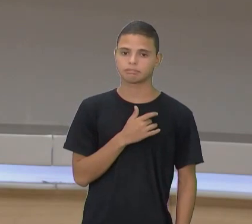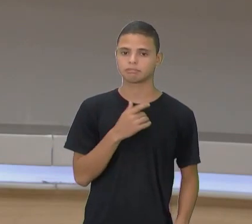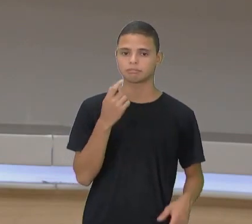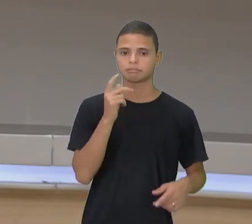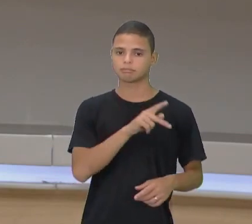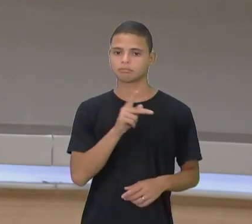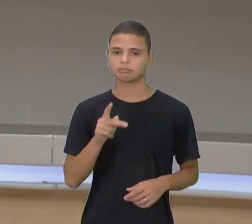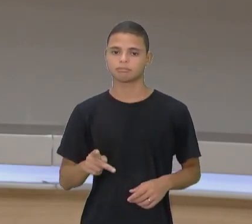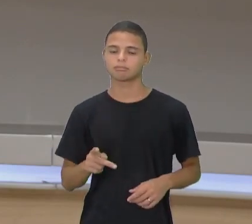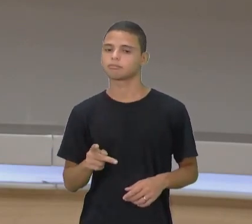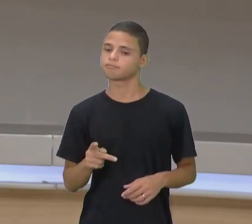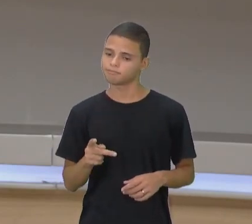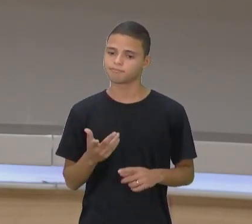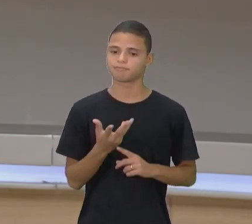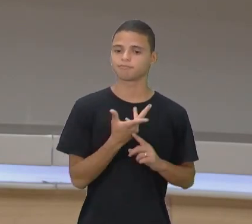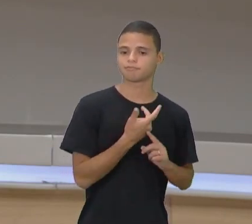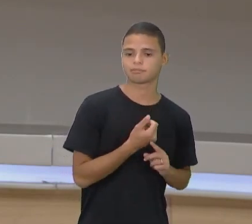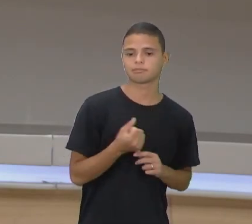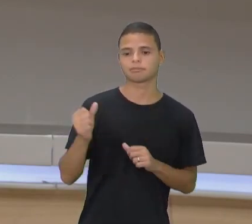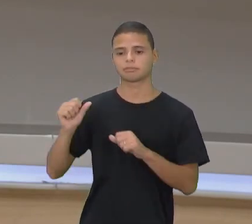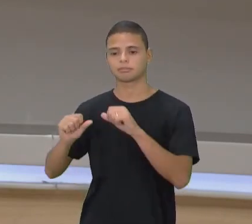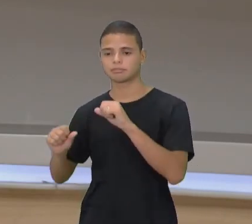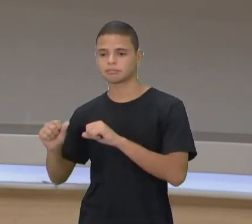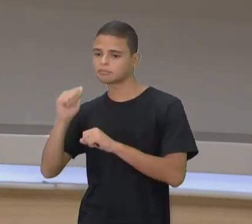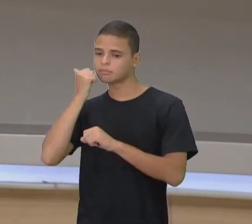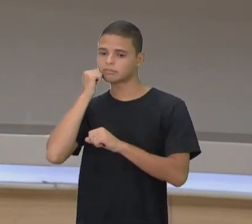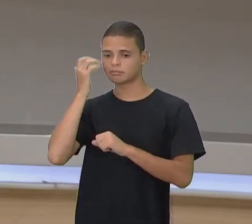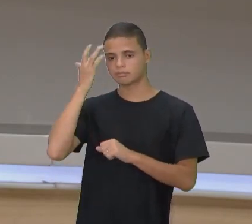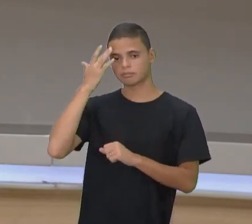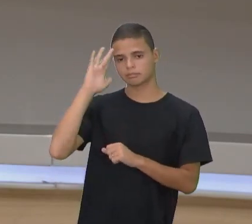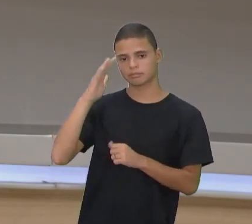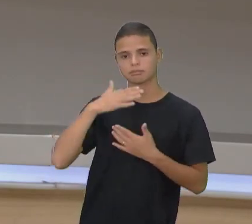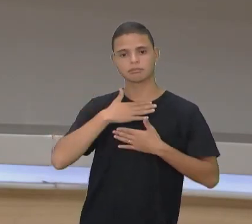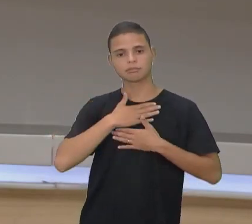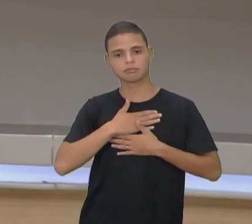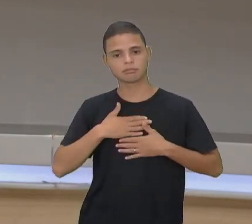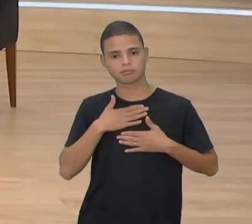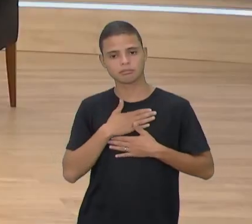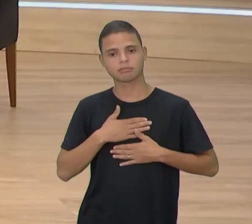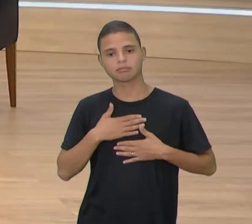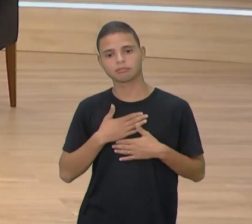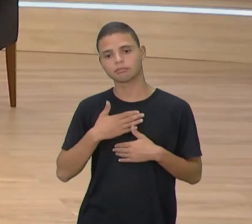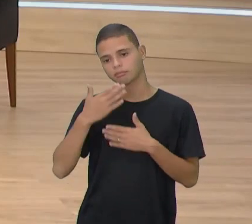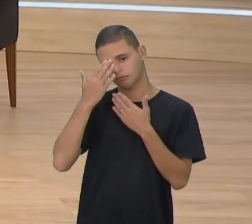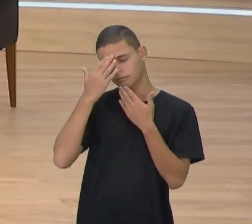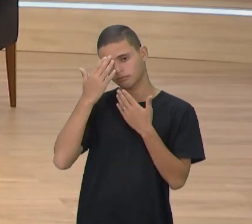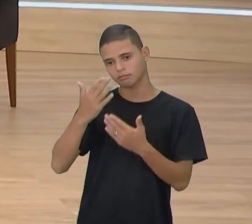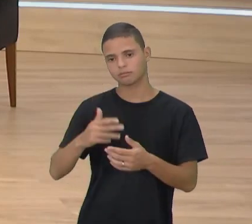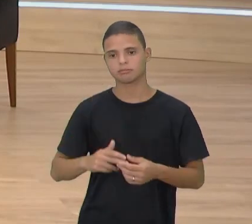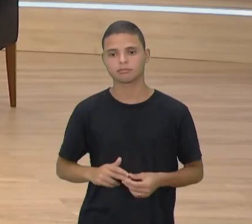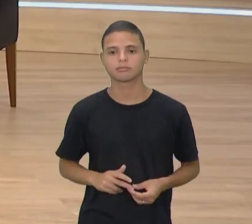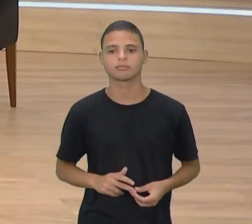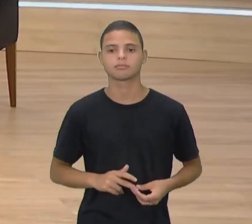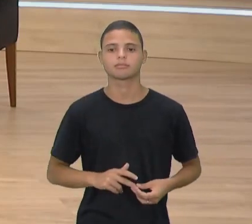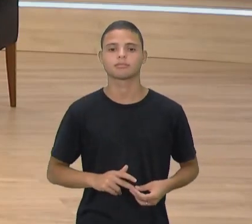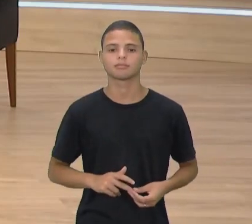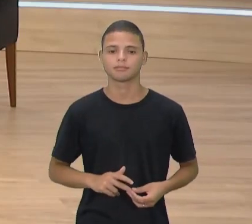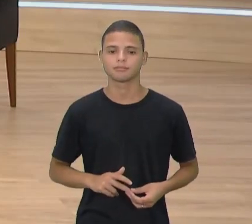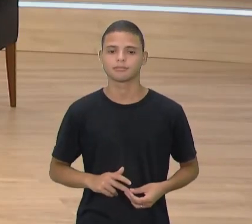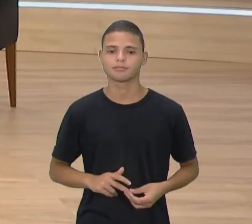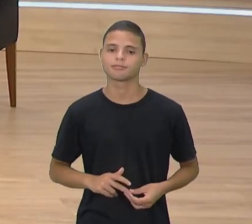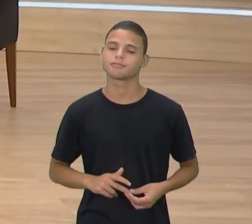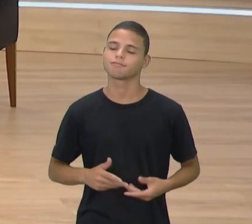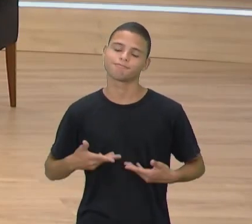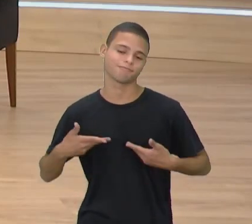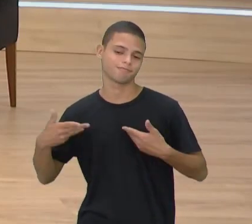sabia nada de química, física, ciências, mas eu adorei, gente. Já pode dar aula de química, professora? Não, professor, mas posso ser não.